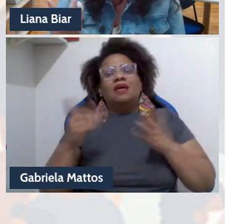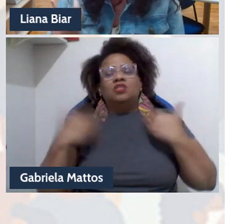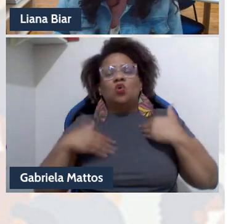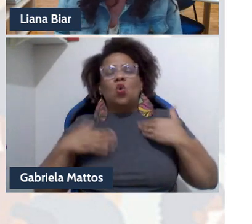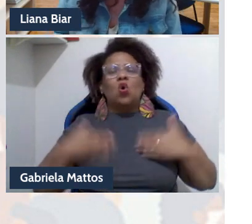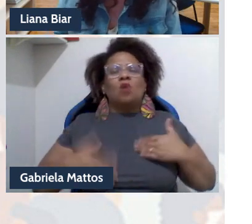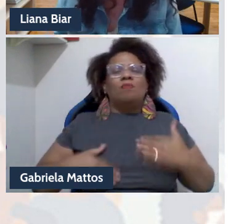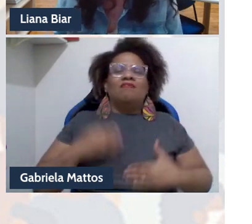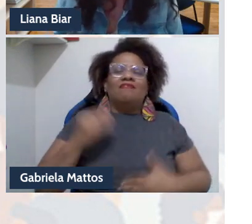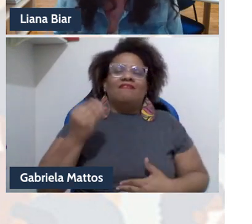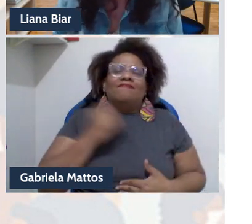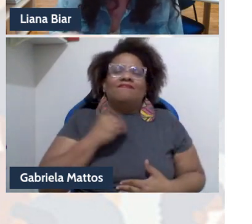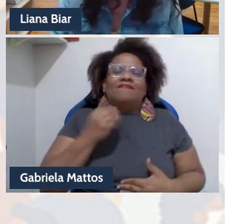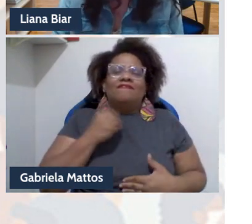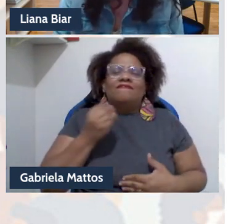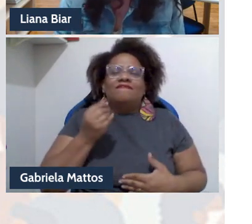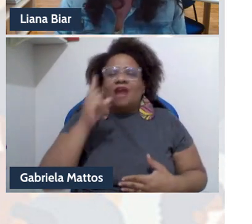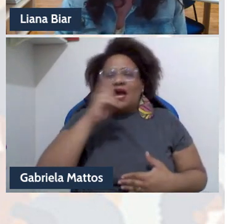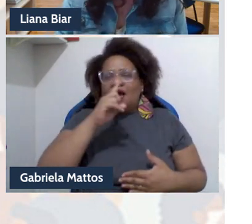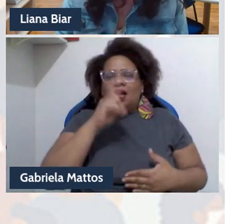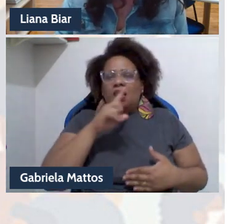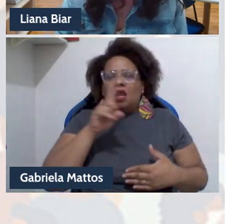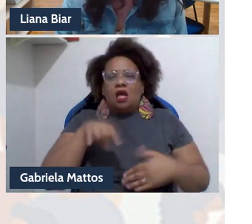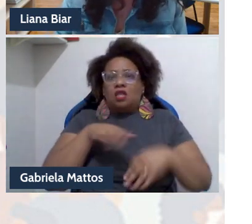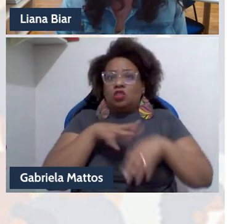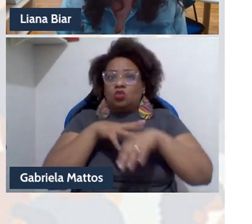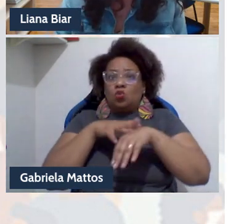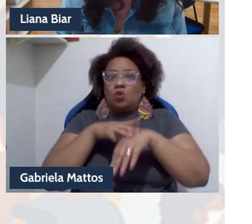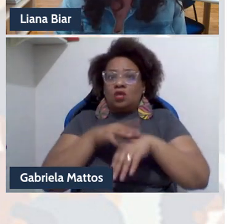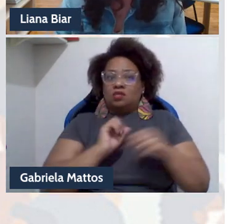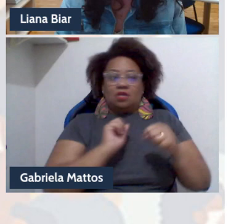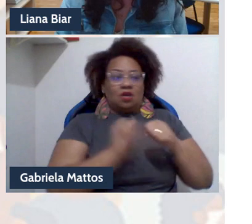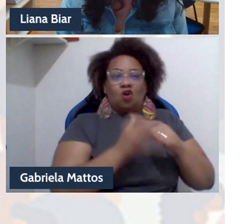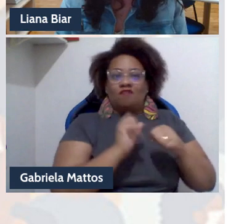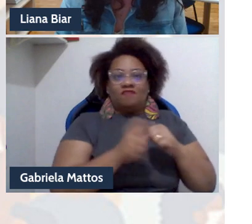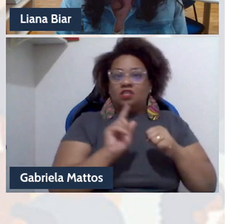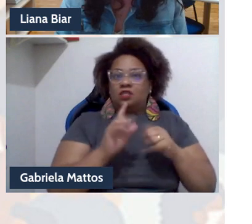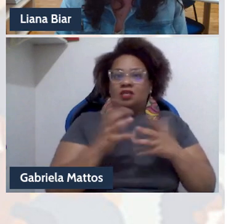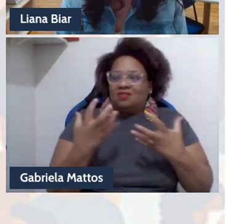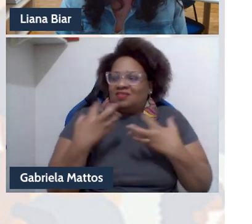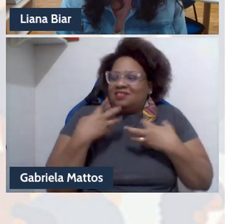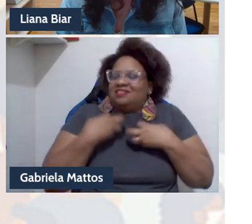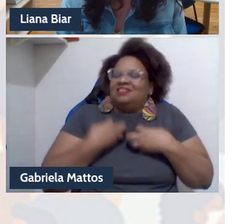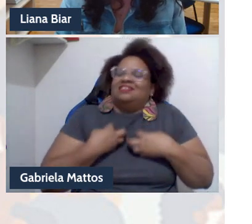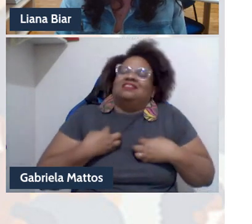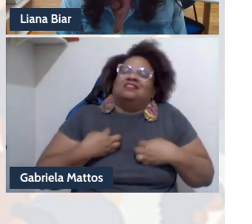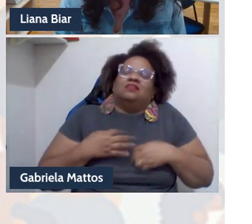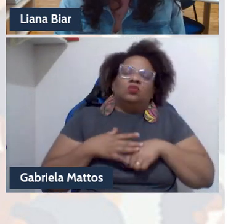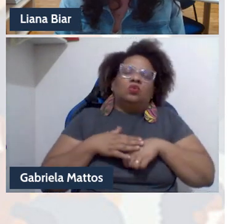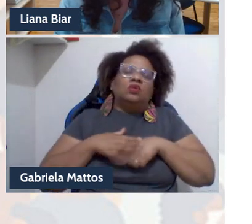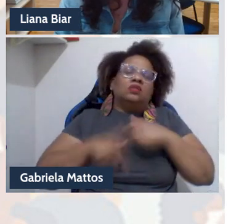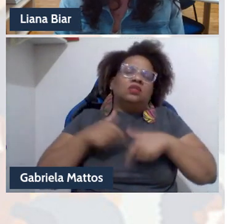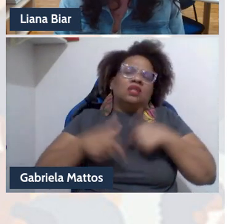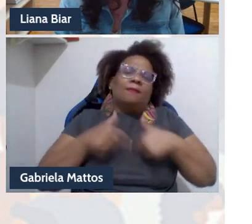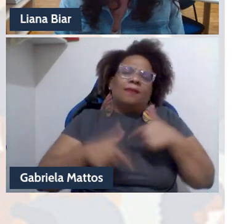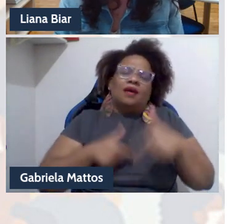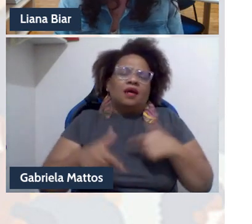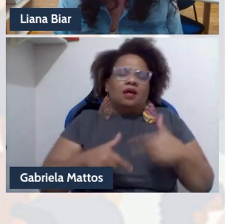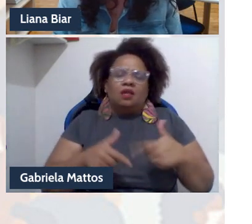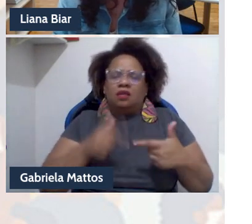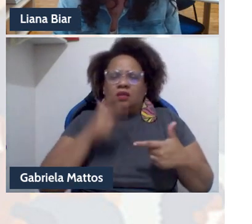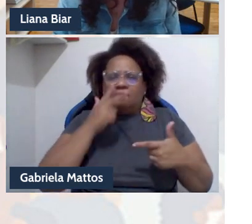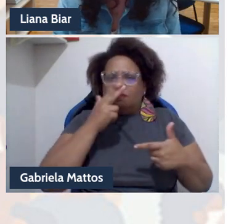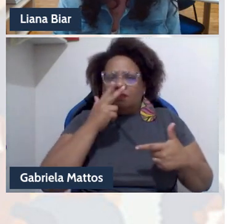do corpo pela doença, né, pela Covid, mas pelo excesso de trabalho. Né? A Silvia estava numa espécie de